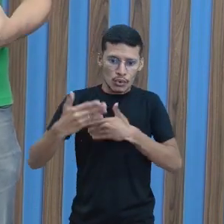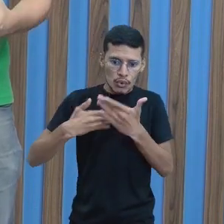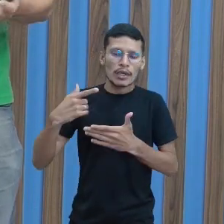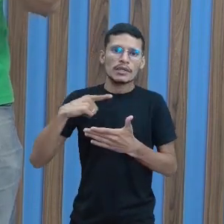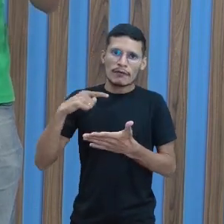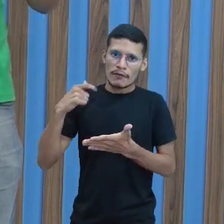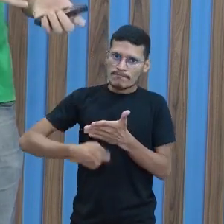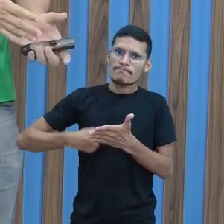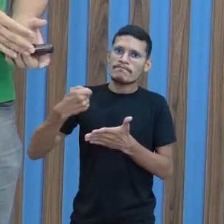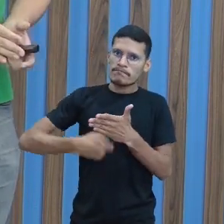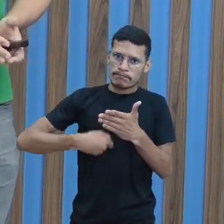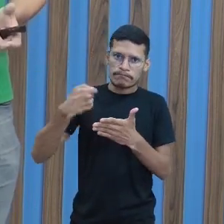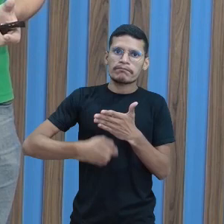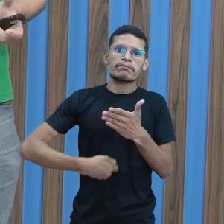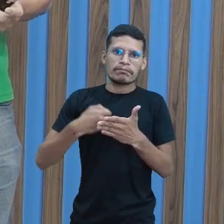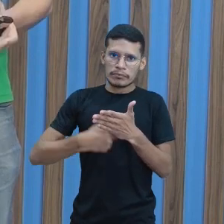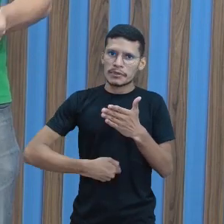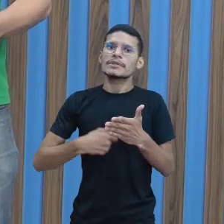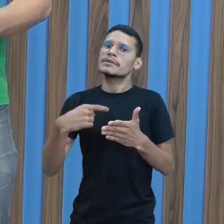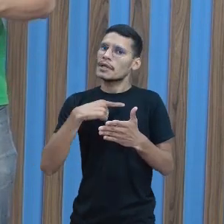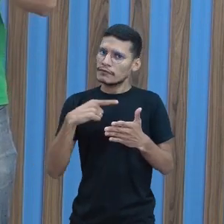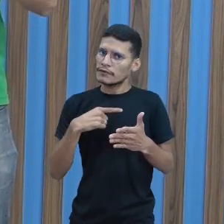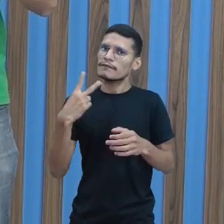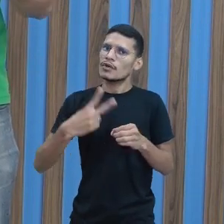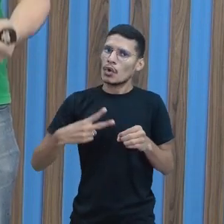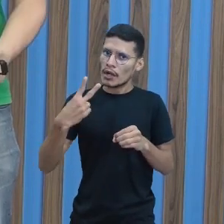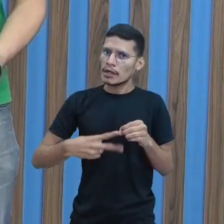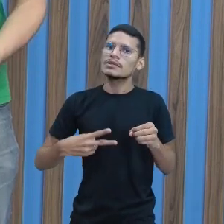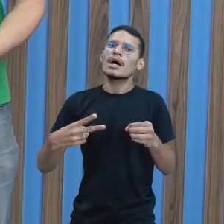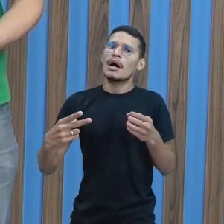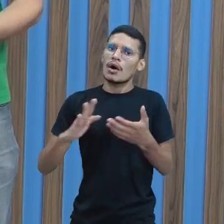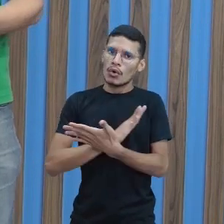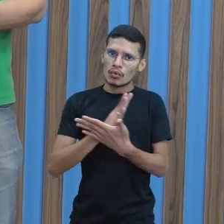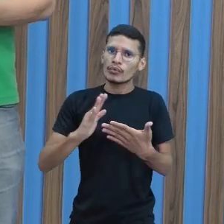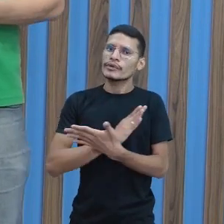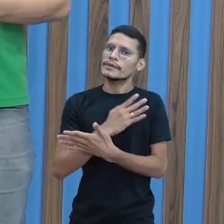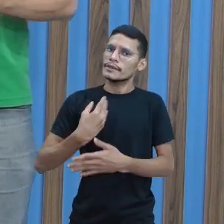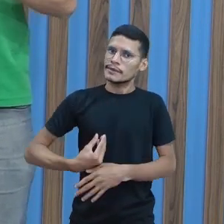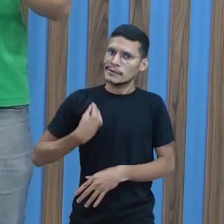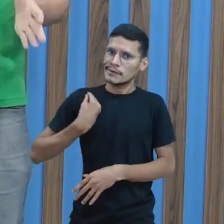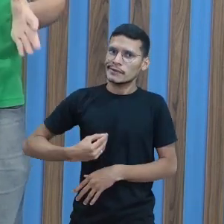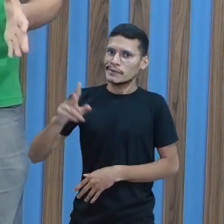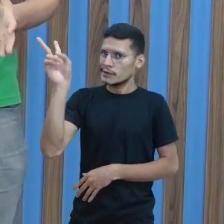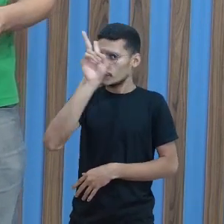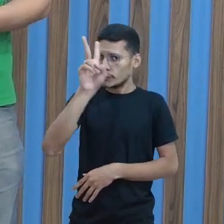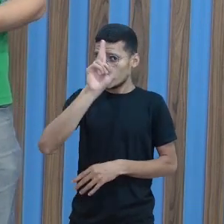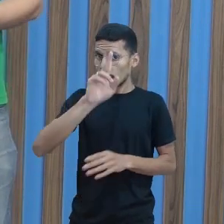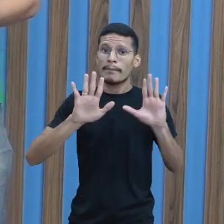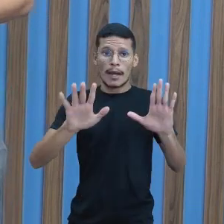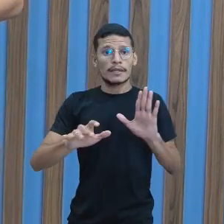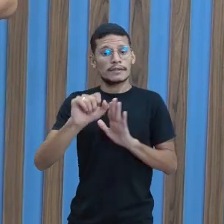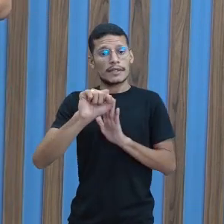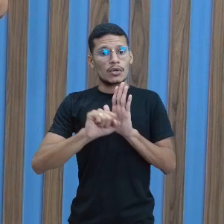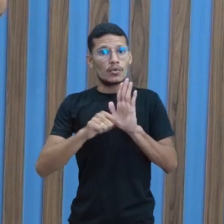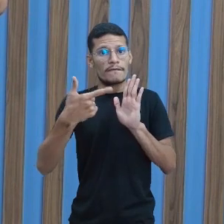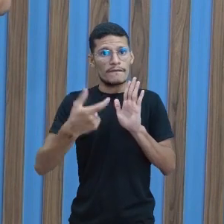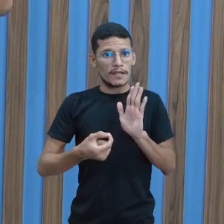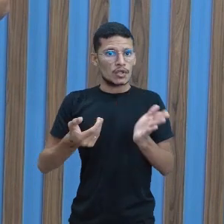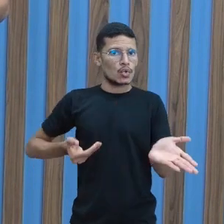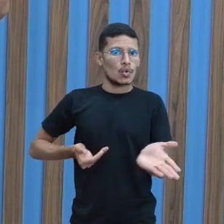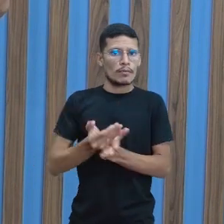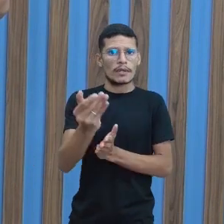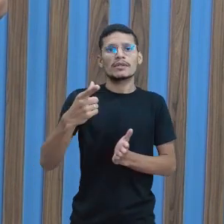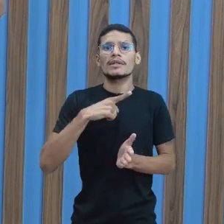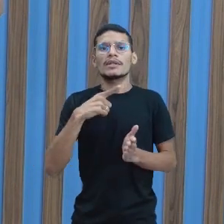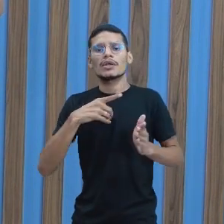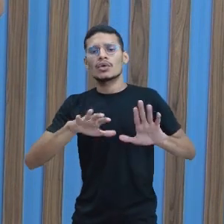duras penas e, né, enfrentando muita violência ao longo de toda a sua história. Portanto, no início do século XX, existia por parte